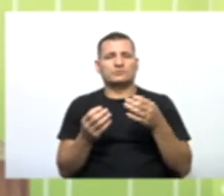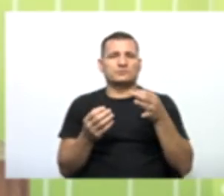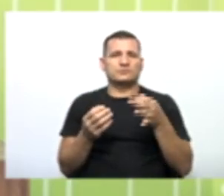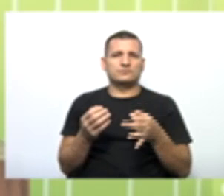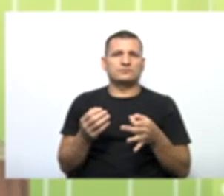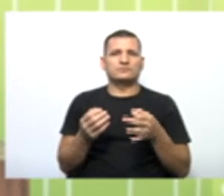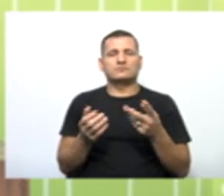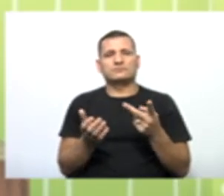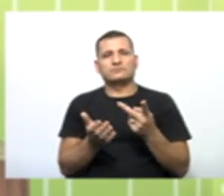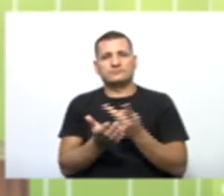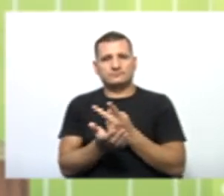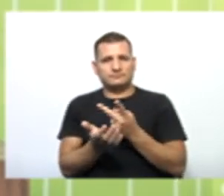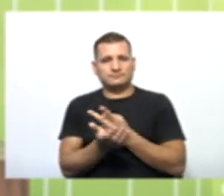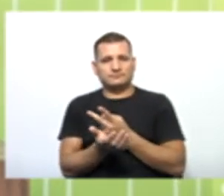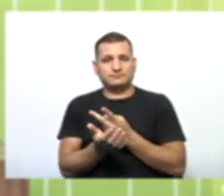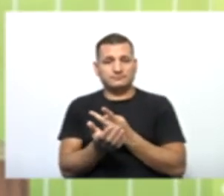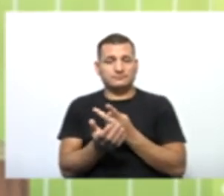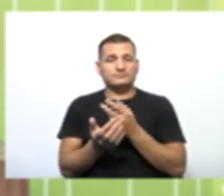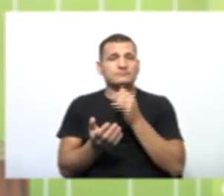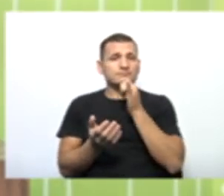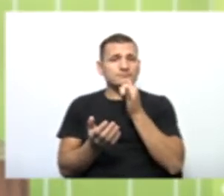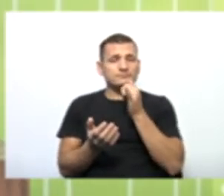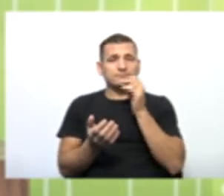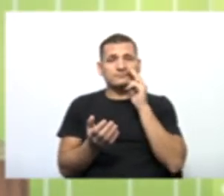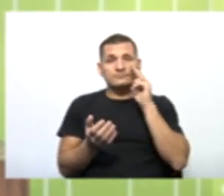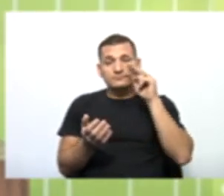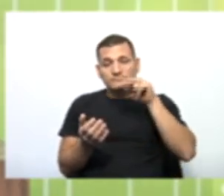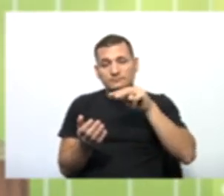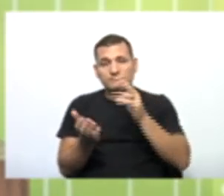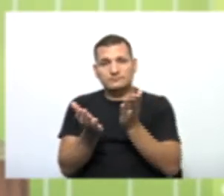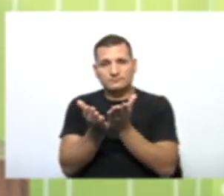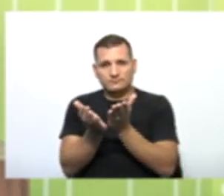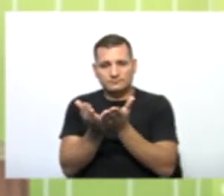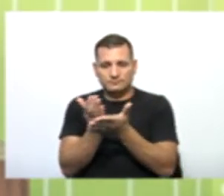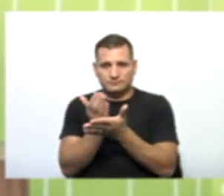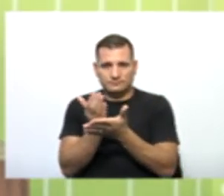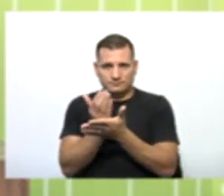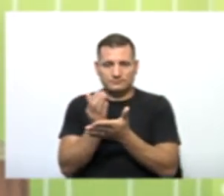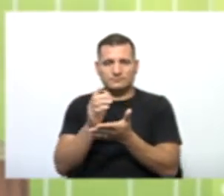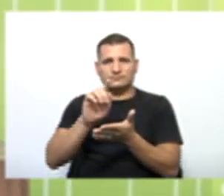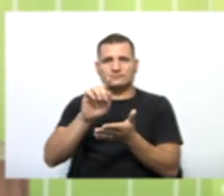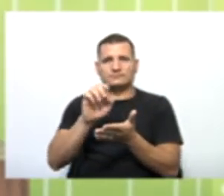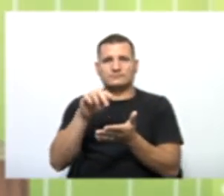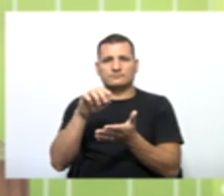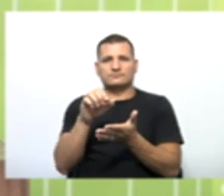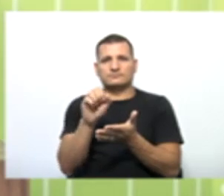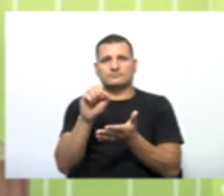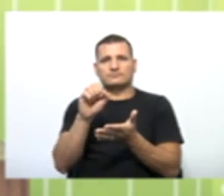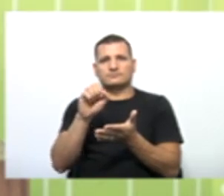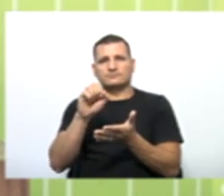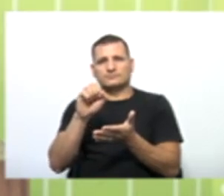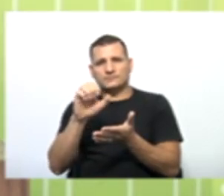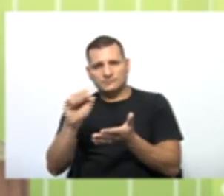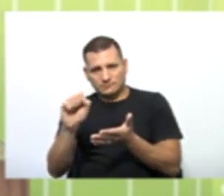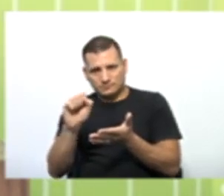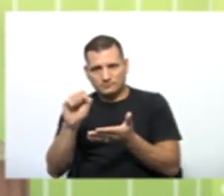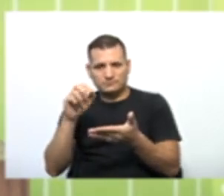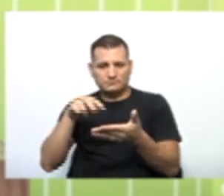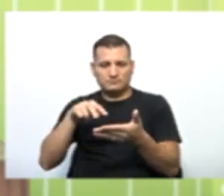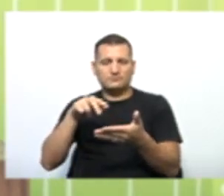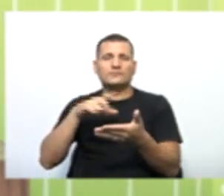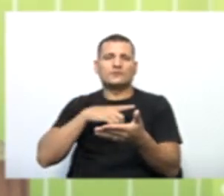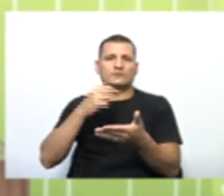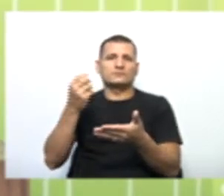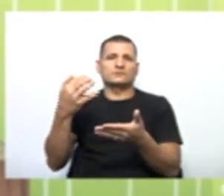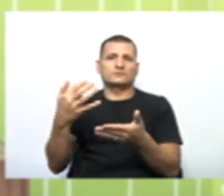o errado. Se a gente for olhar, por exemplo, na Bíblia, lá no livro de Gênesis, já tem também outra explicação. Então,